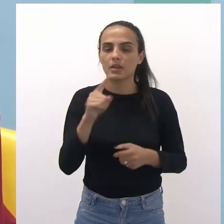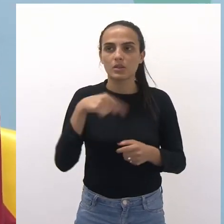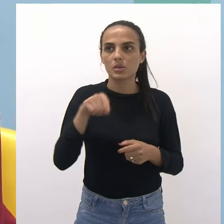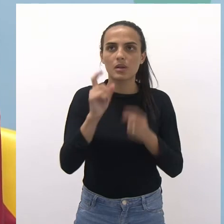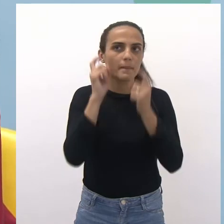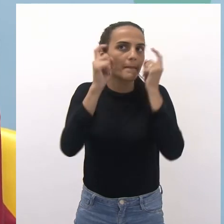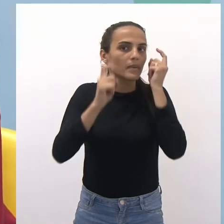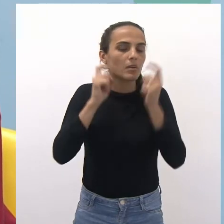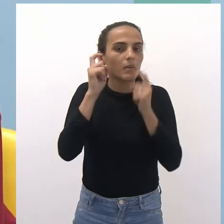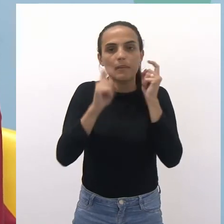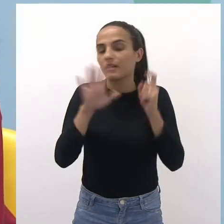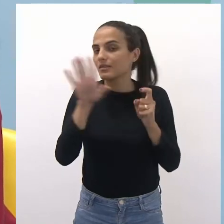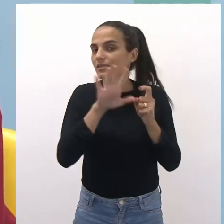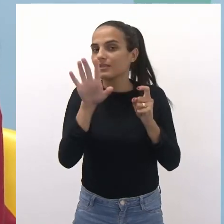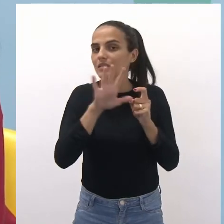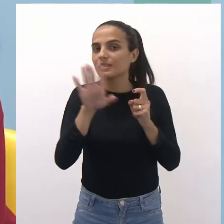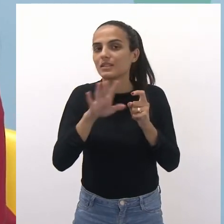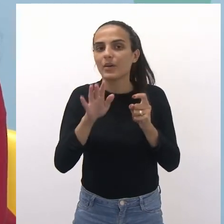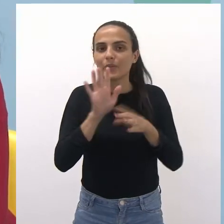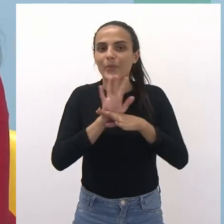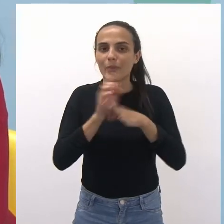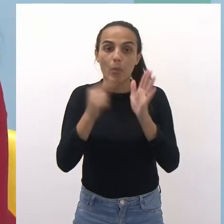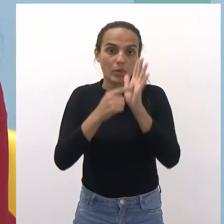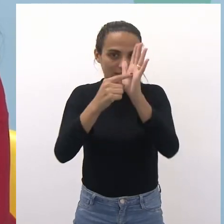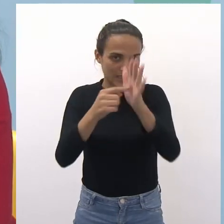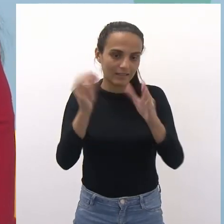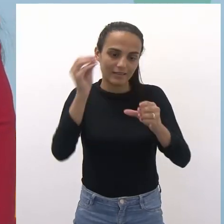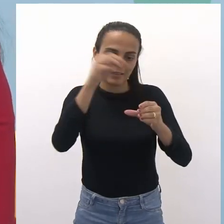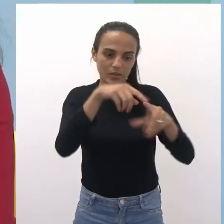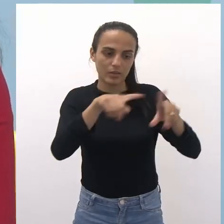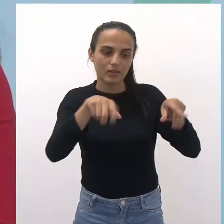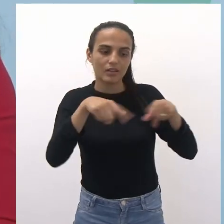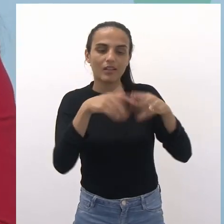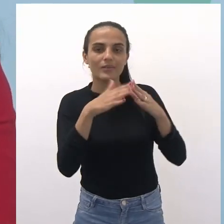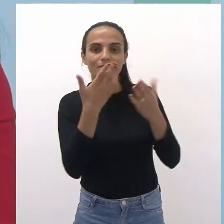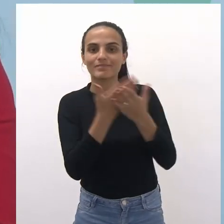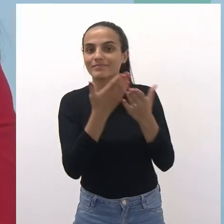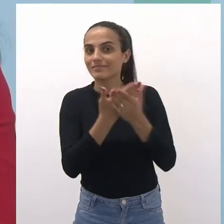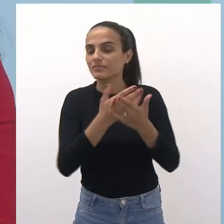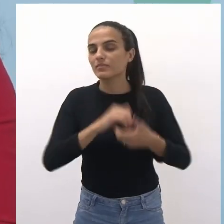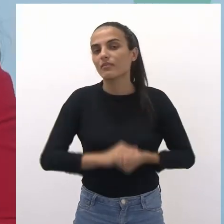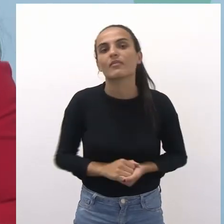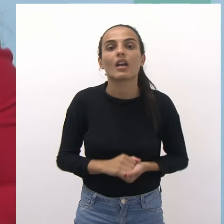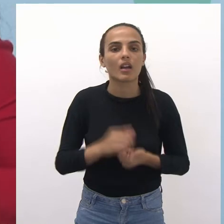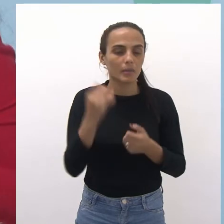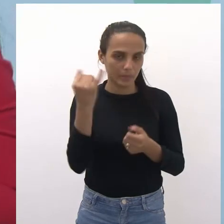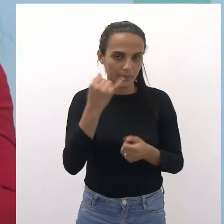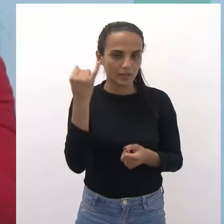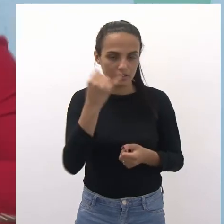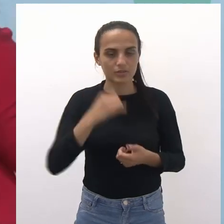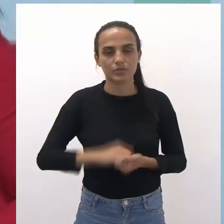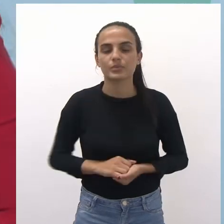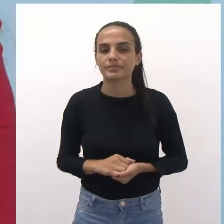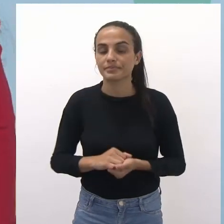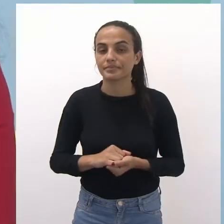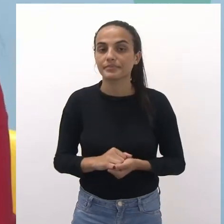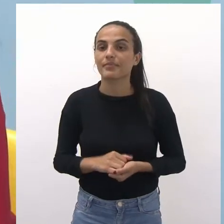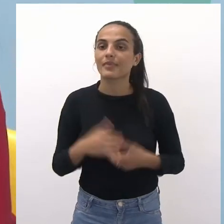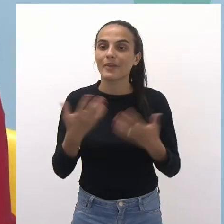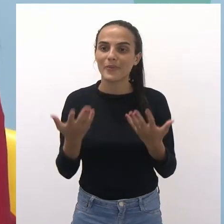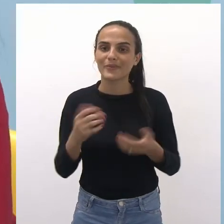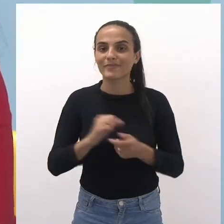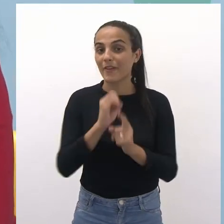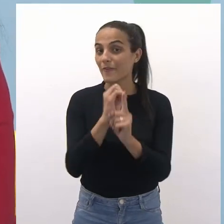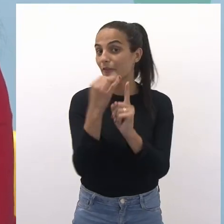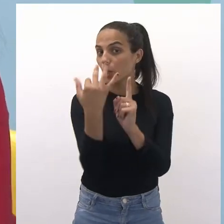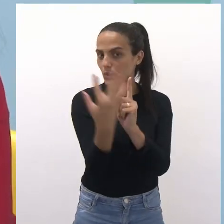preocupação na hora de exibir em sala de aula, né? É importante também a gente frisar isso também. Bom, agora em